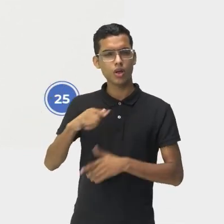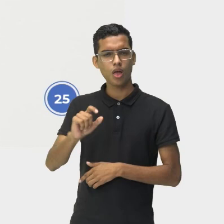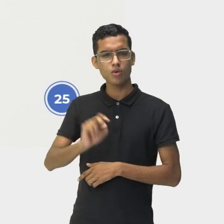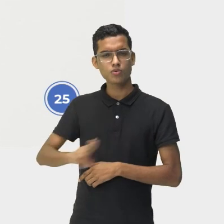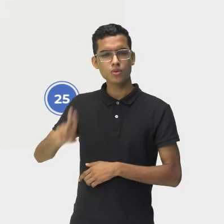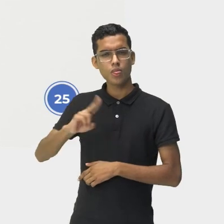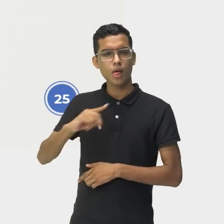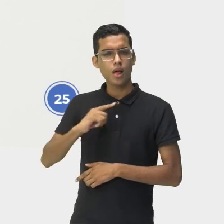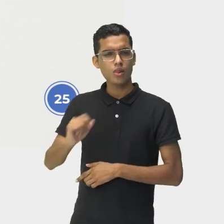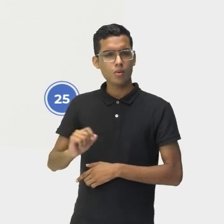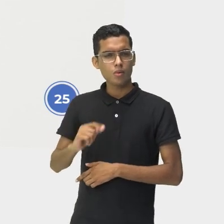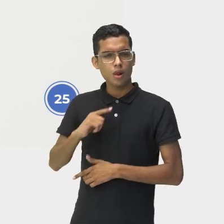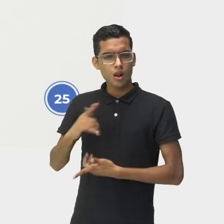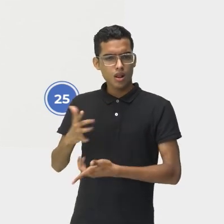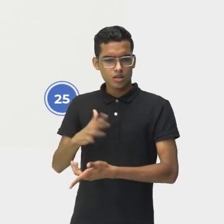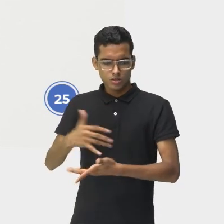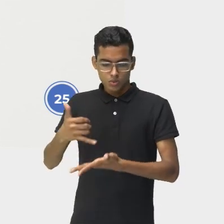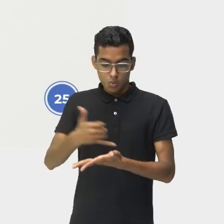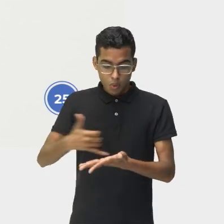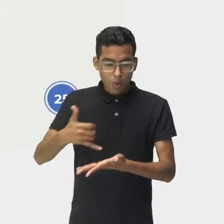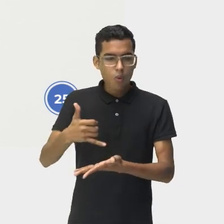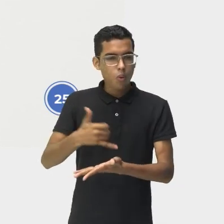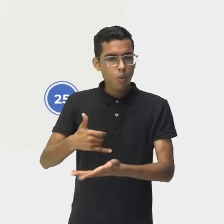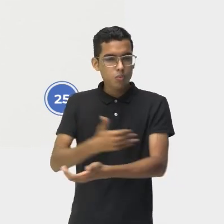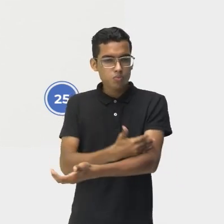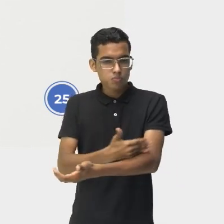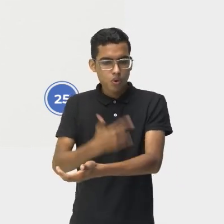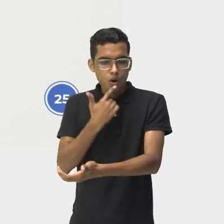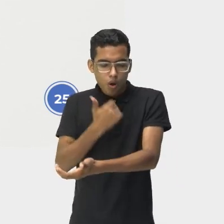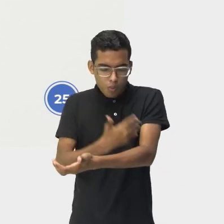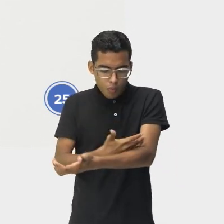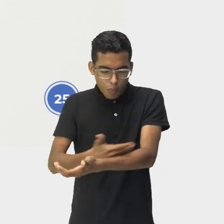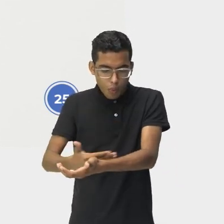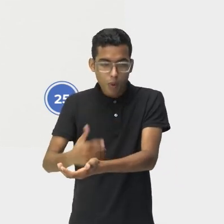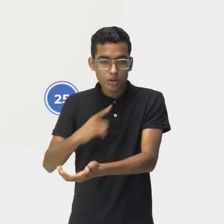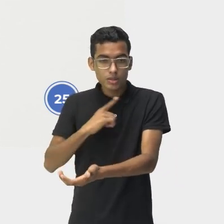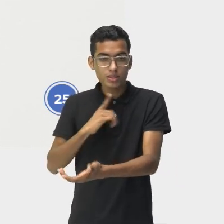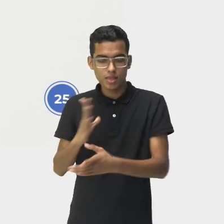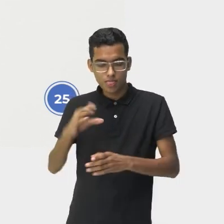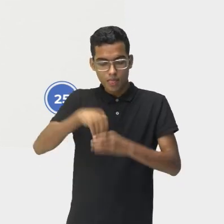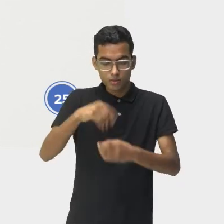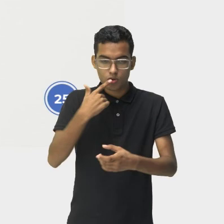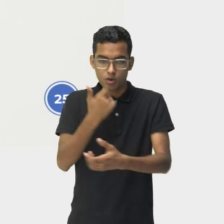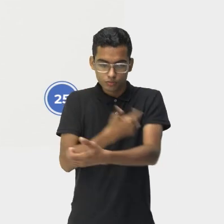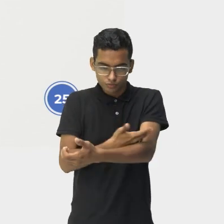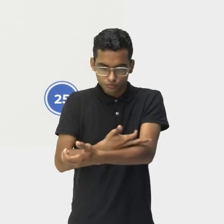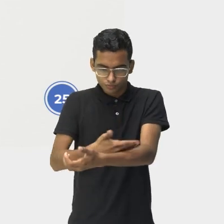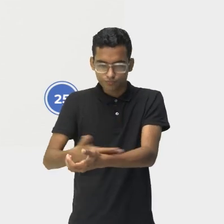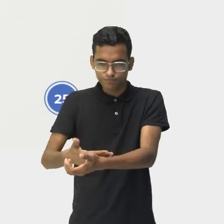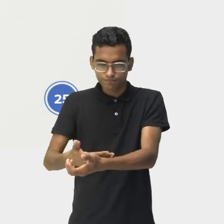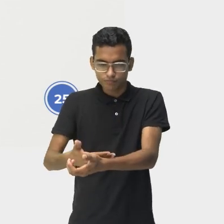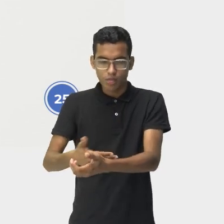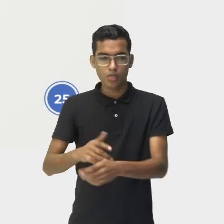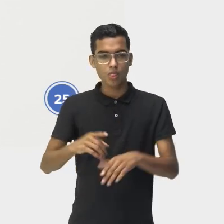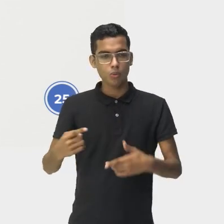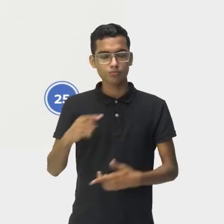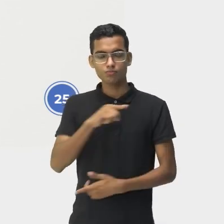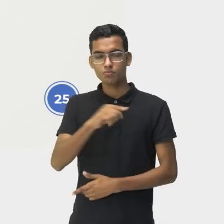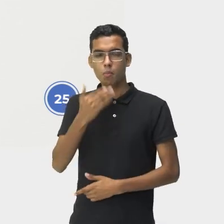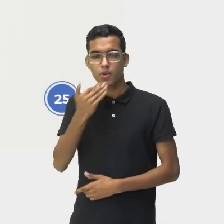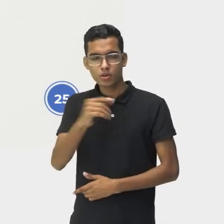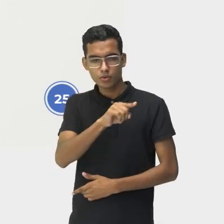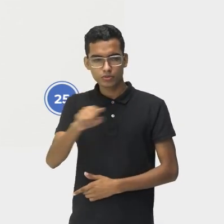isoladas ou combinadas dos níveis de determinadas gorduras no nosso sangue, tá? E aí na questão eu pedi para que